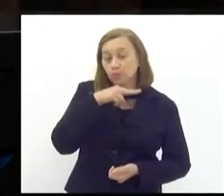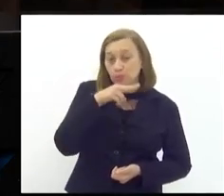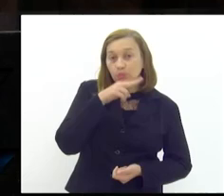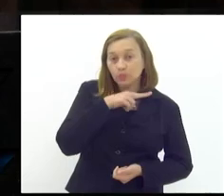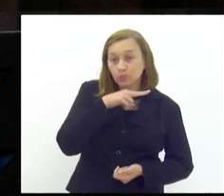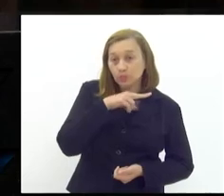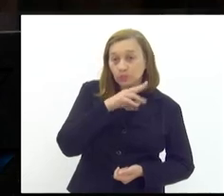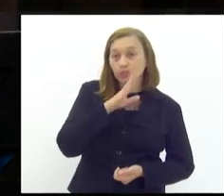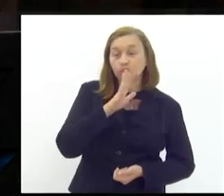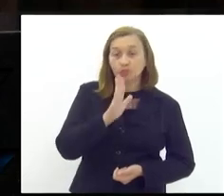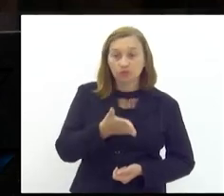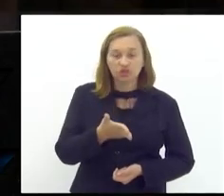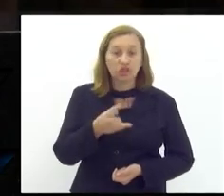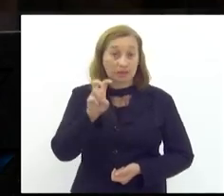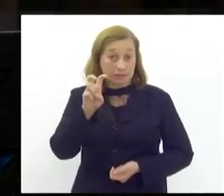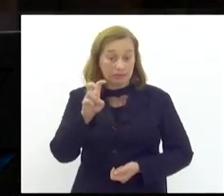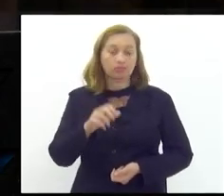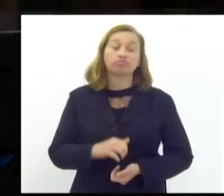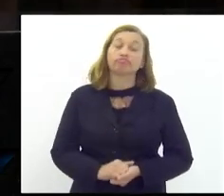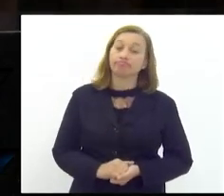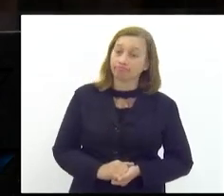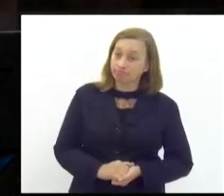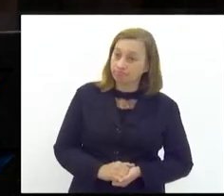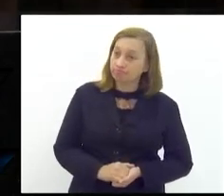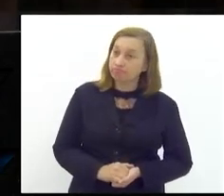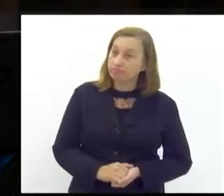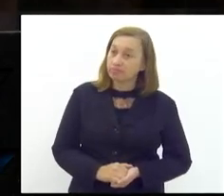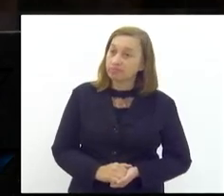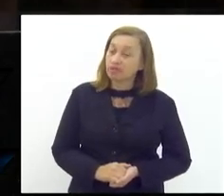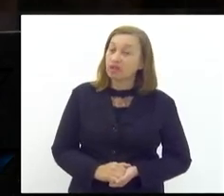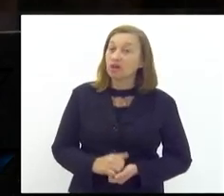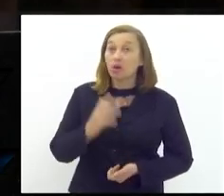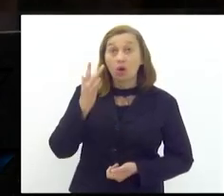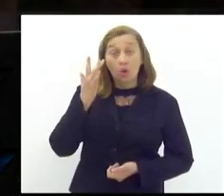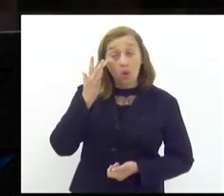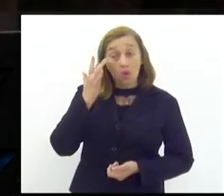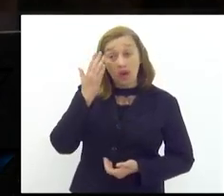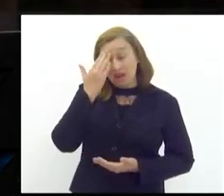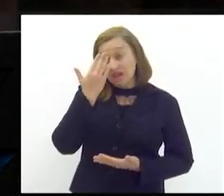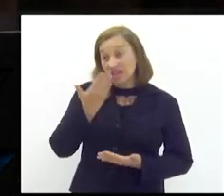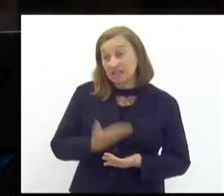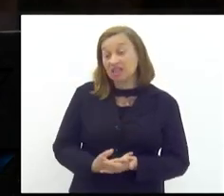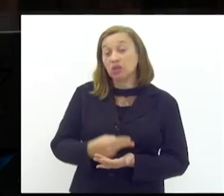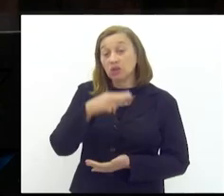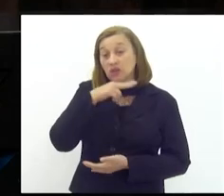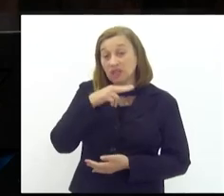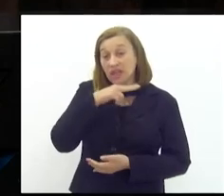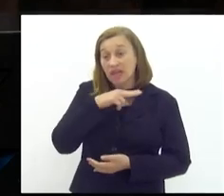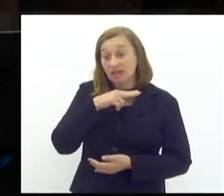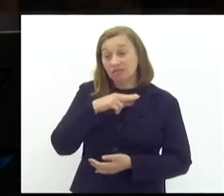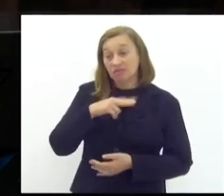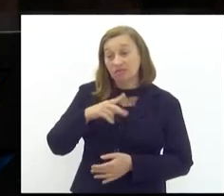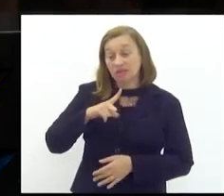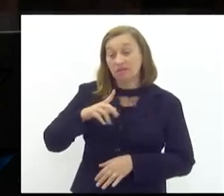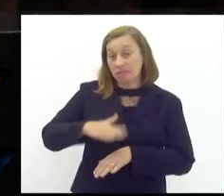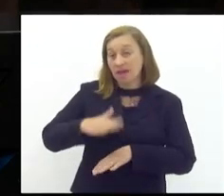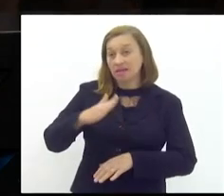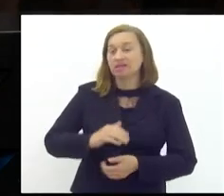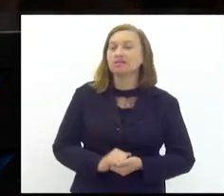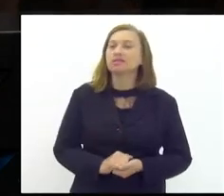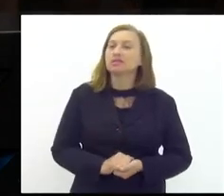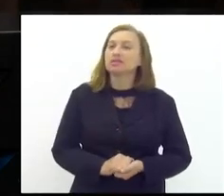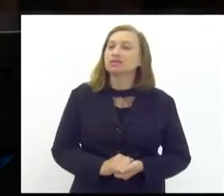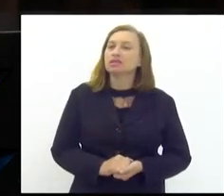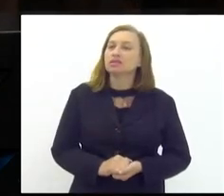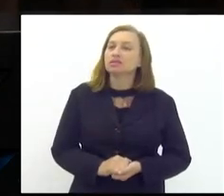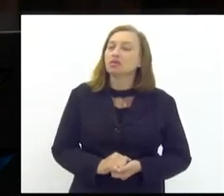meus netos que já são cinco e que sabe daqui a pouco dos bisnetos Se durar um pouco mais é